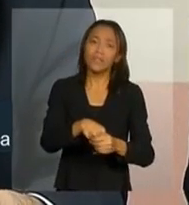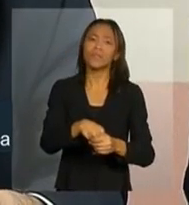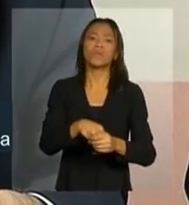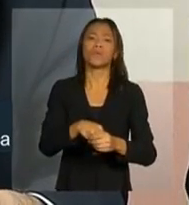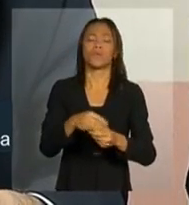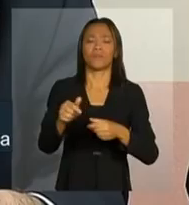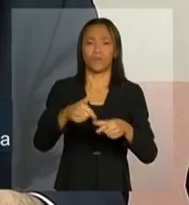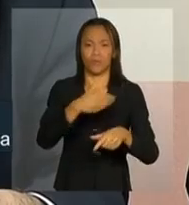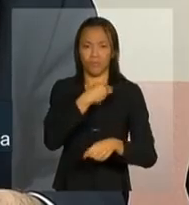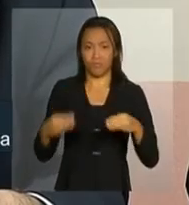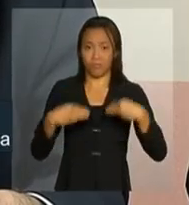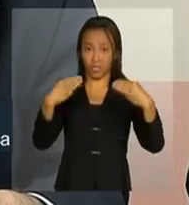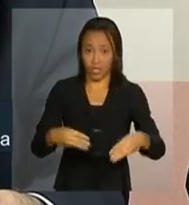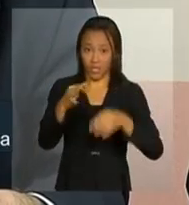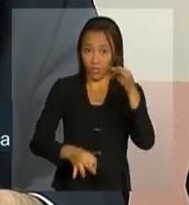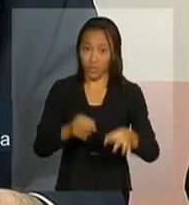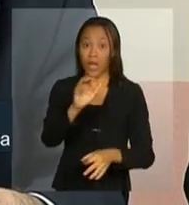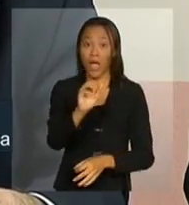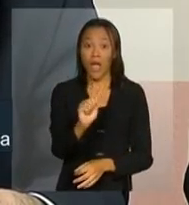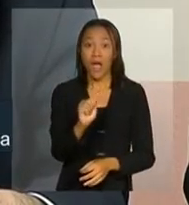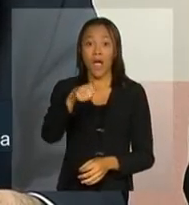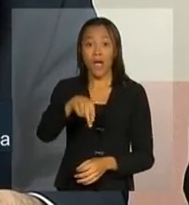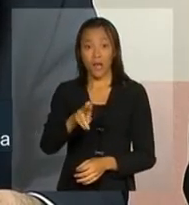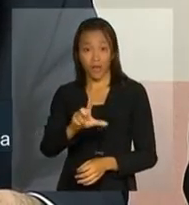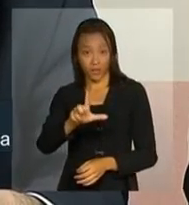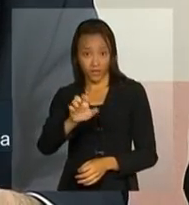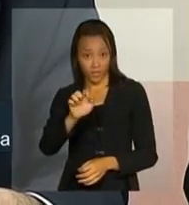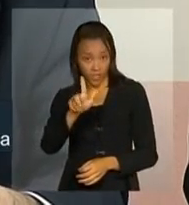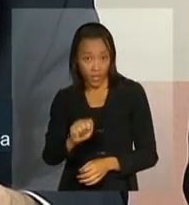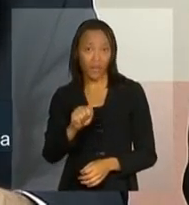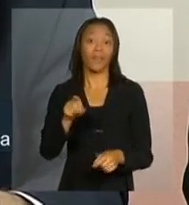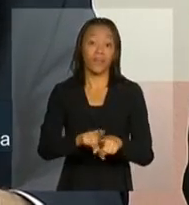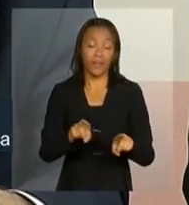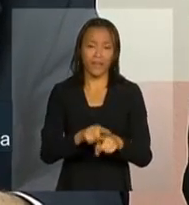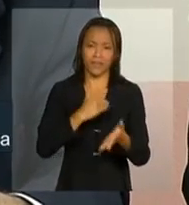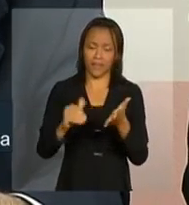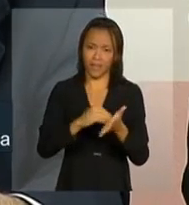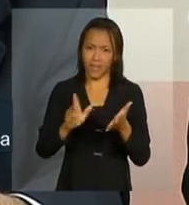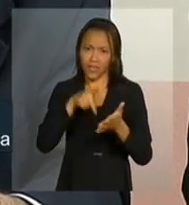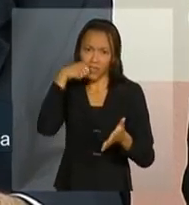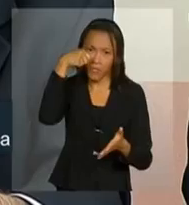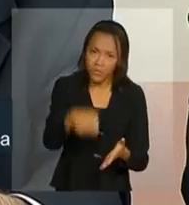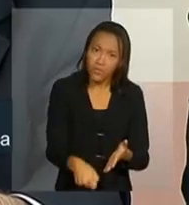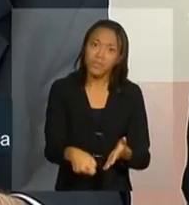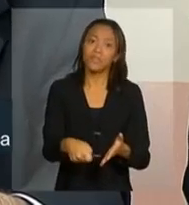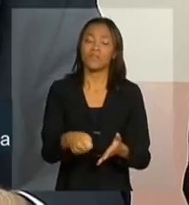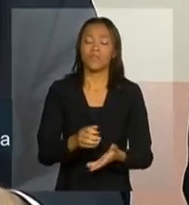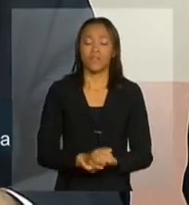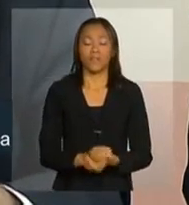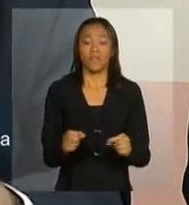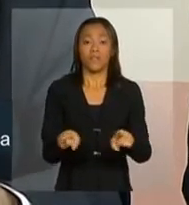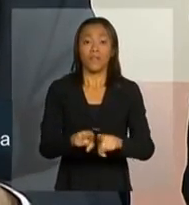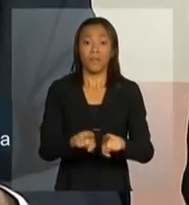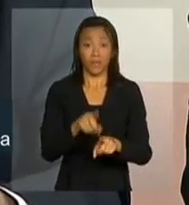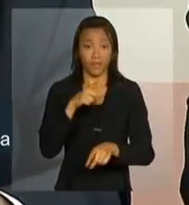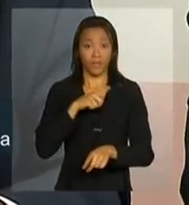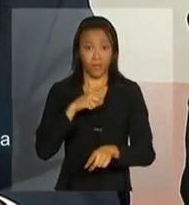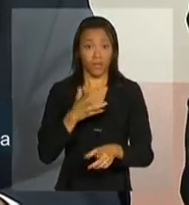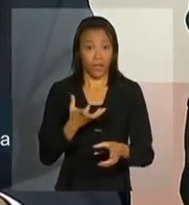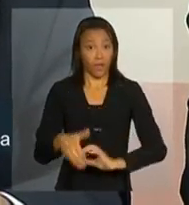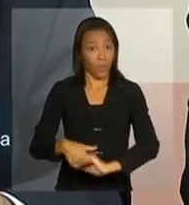Justiça, a Ângela Nascimento, secretária de políticas de ação afirmativa da CPIR e também queria